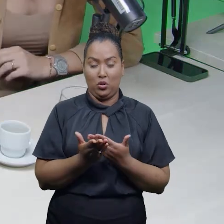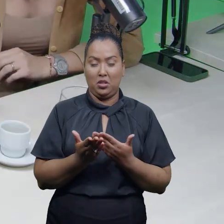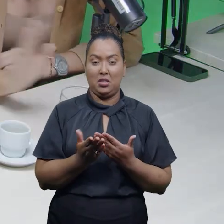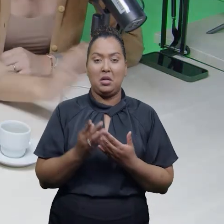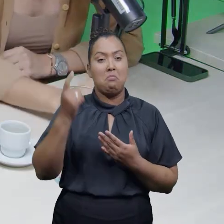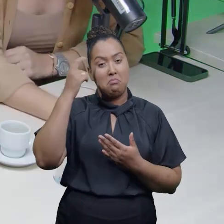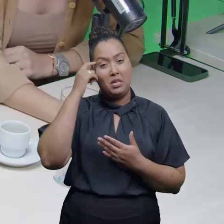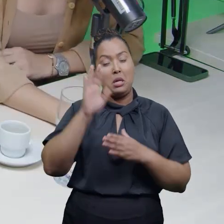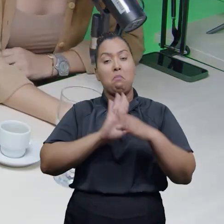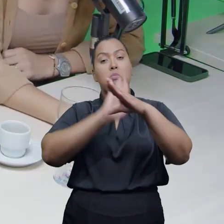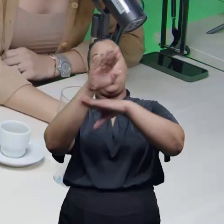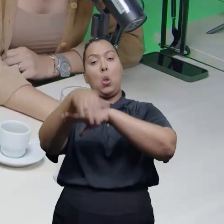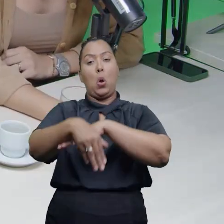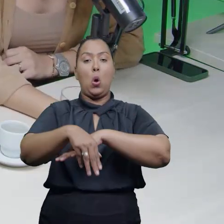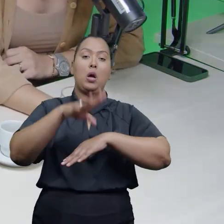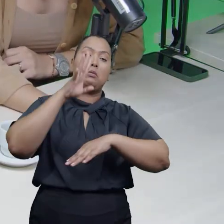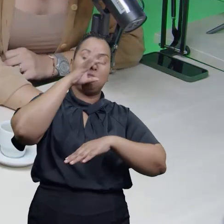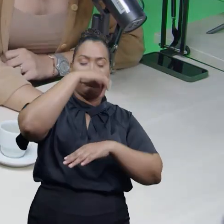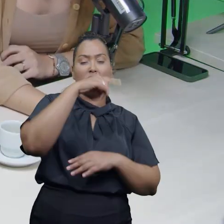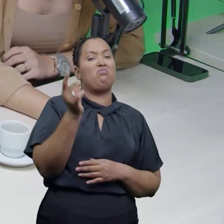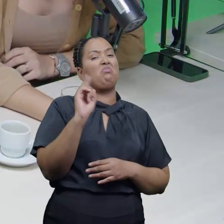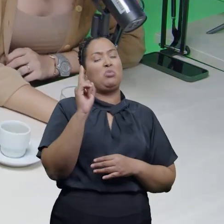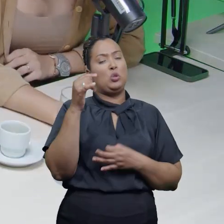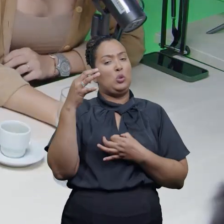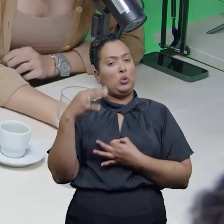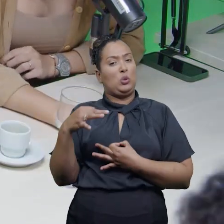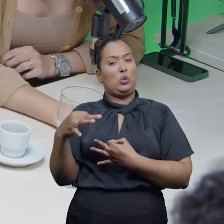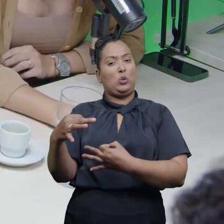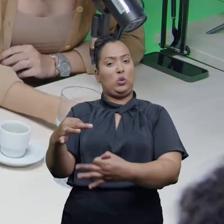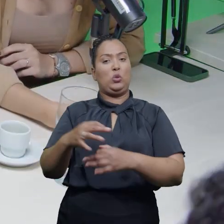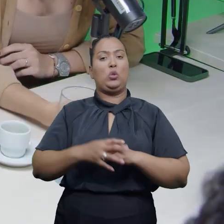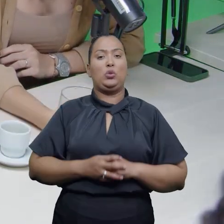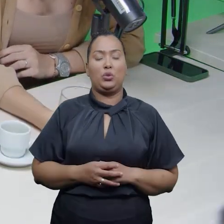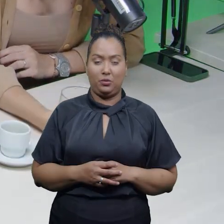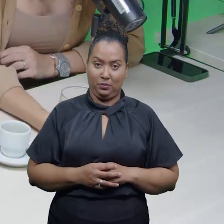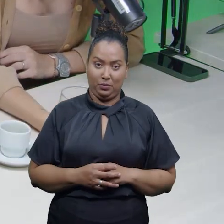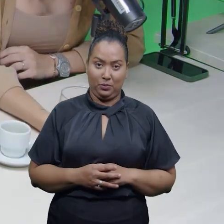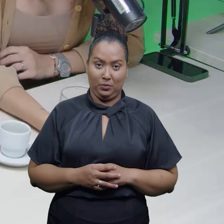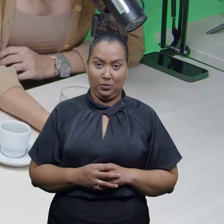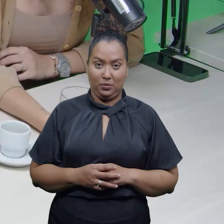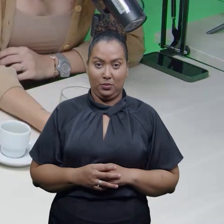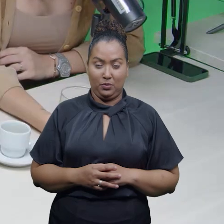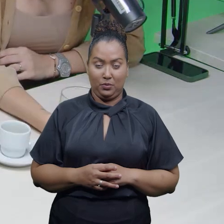não falhou nenhum mês até agora e não vai falhar. E a gente vê